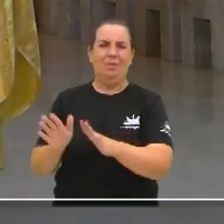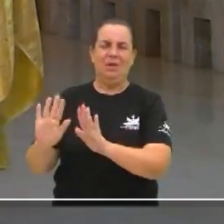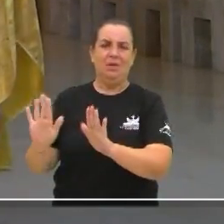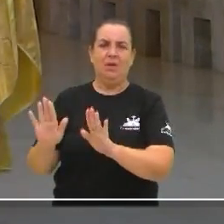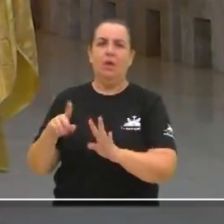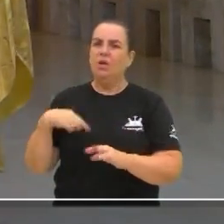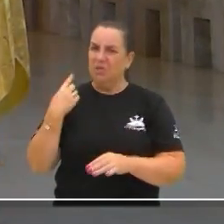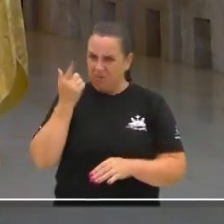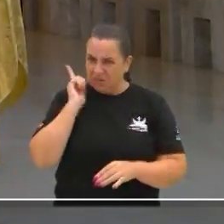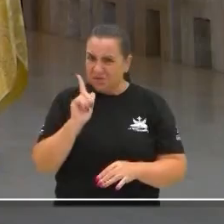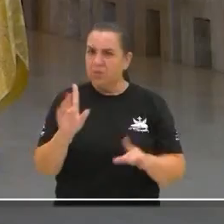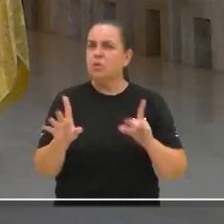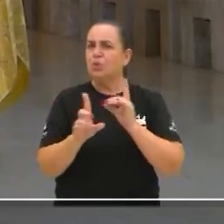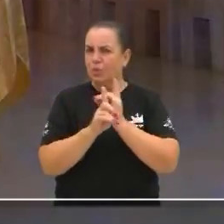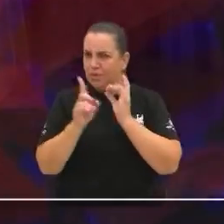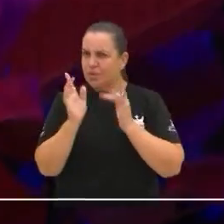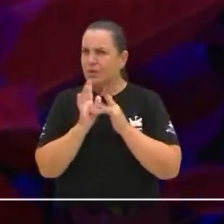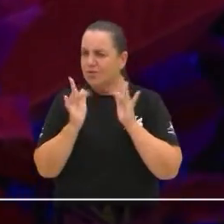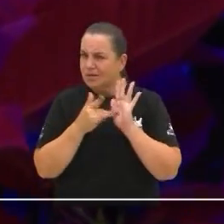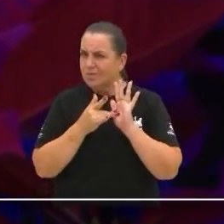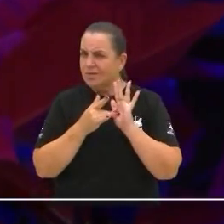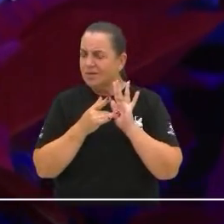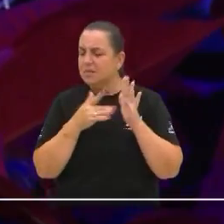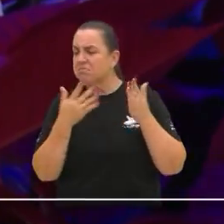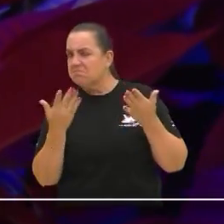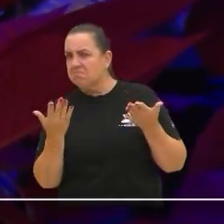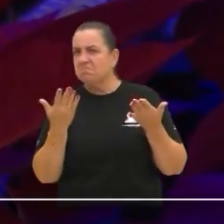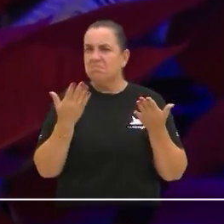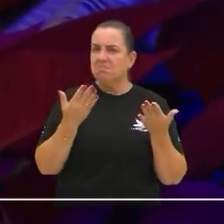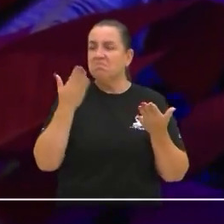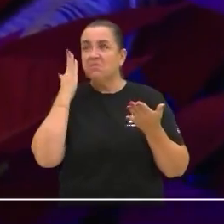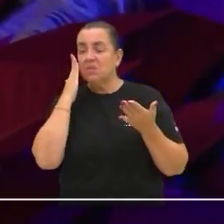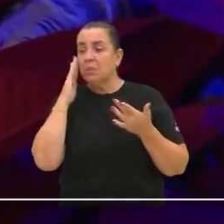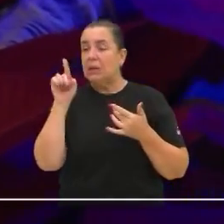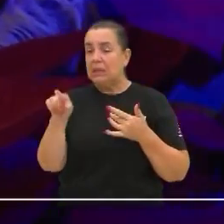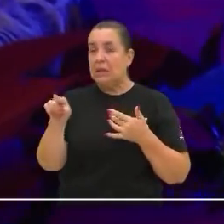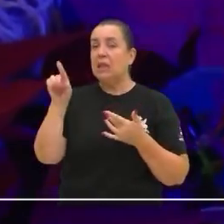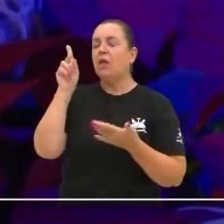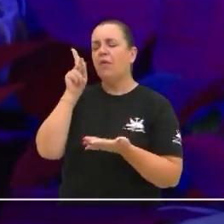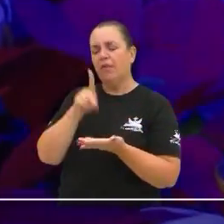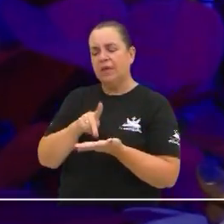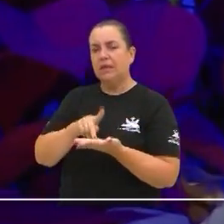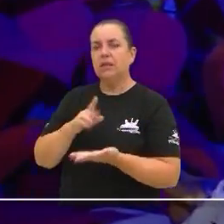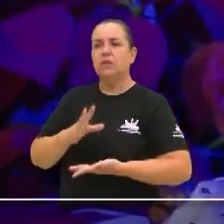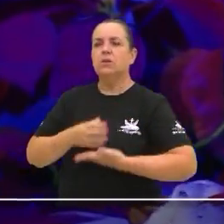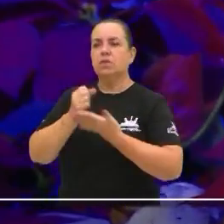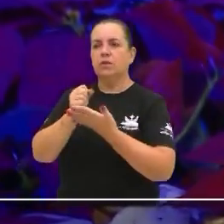nós conseguimos encontrar Jesus e reconhecê-lo como o Salvador?